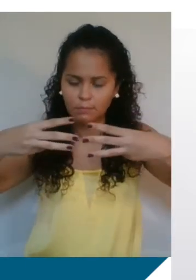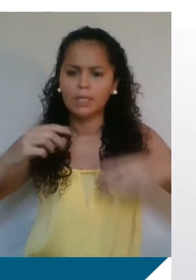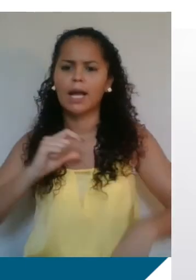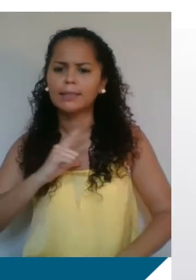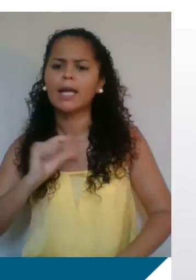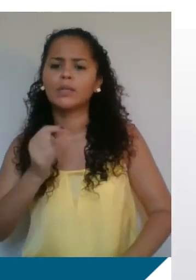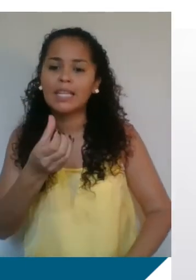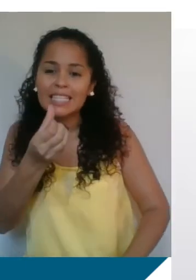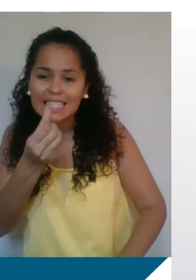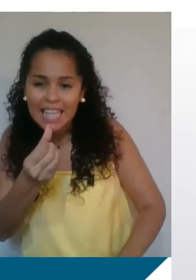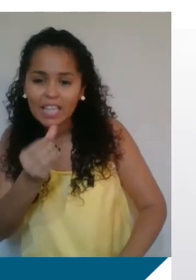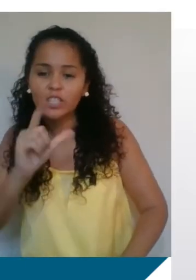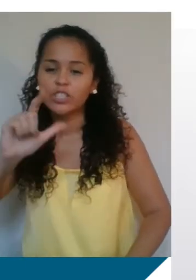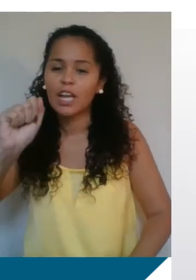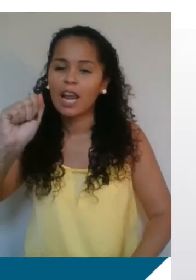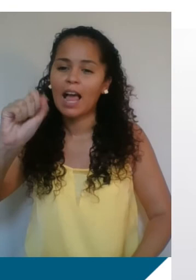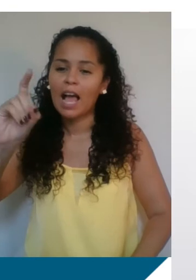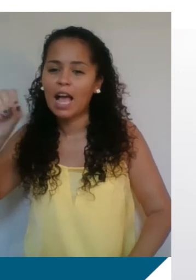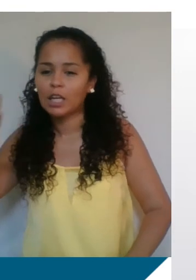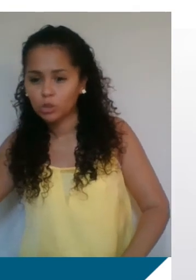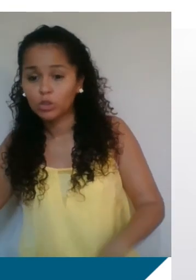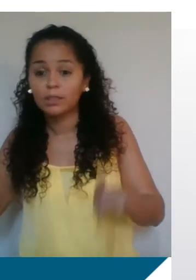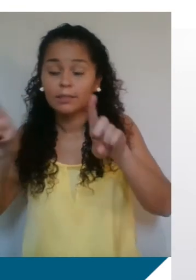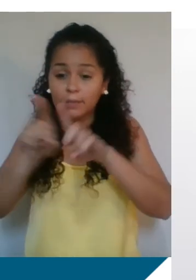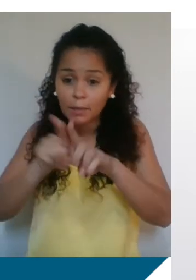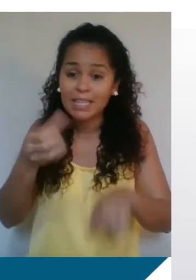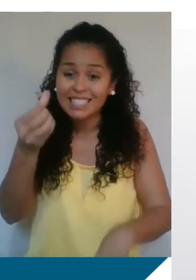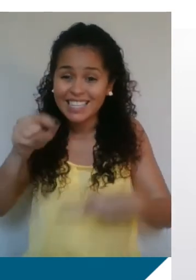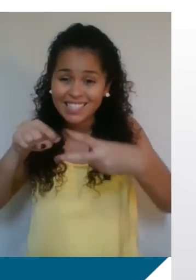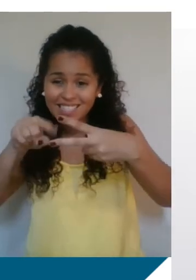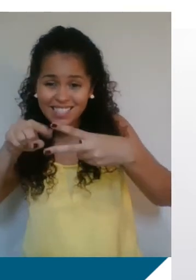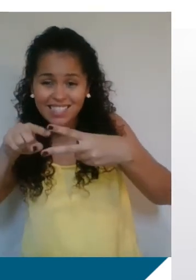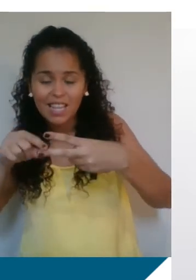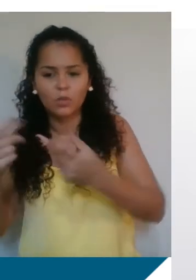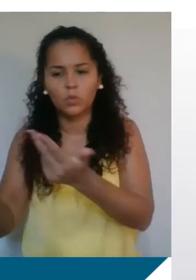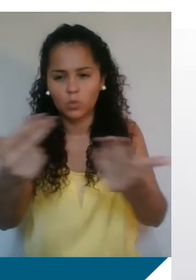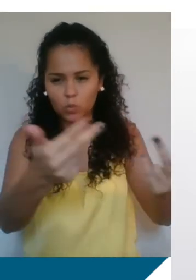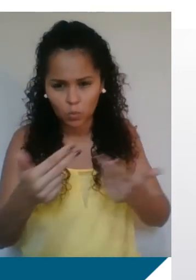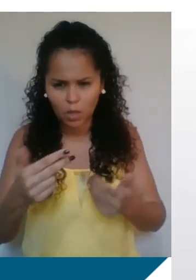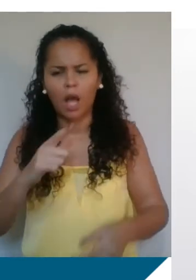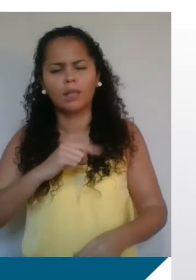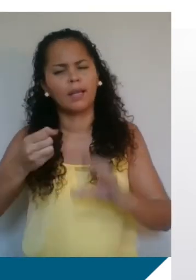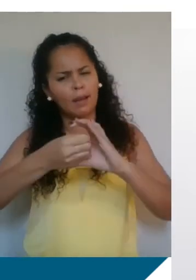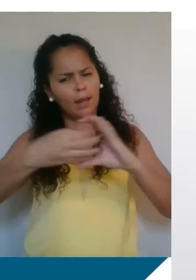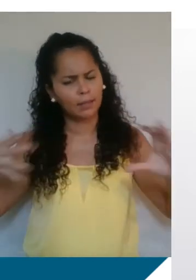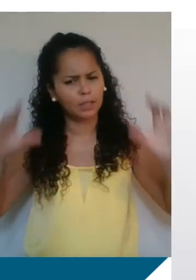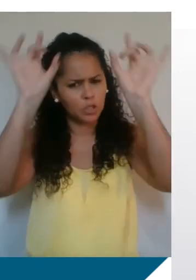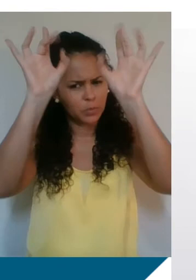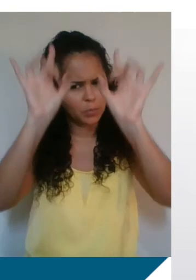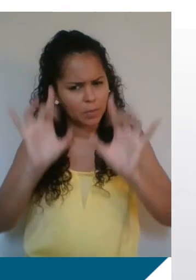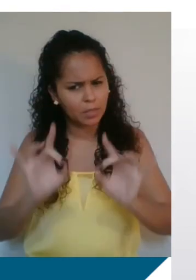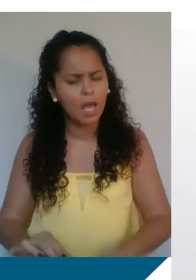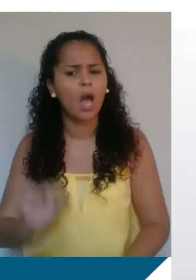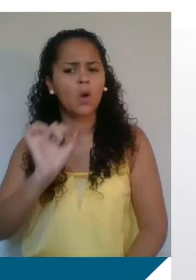congruentes. E o hexágono regular tem uma característica muito peculiar dentro dos polígonos regulares. Ele é